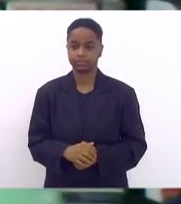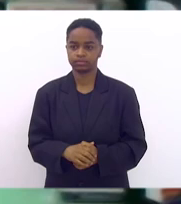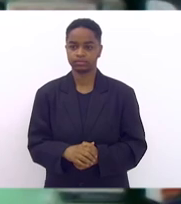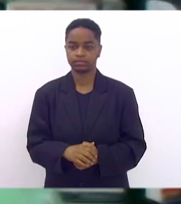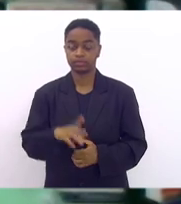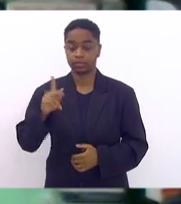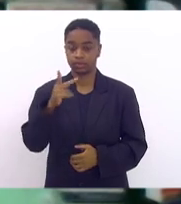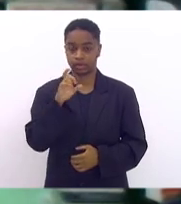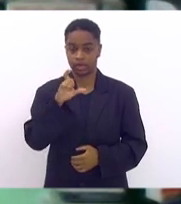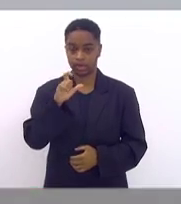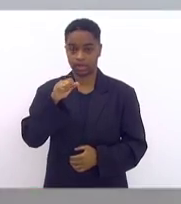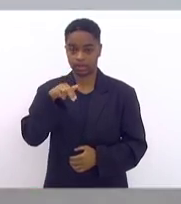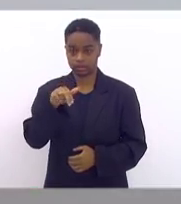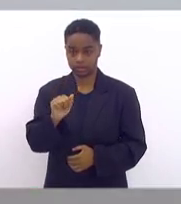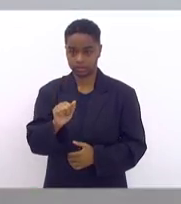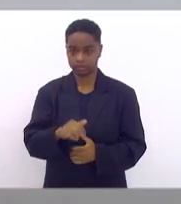Helena?